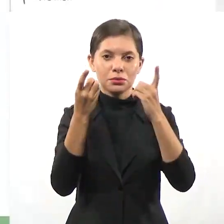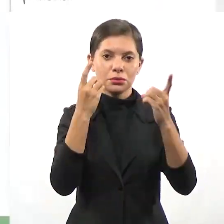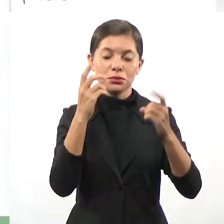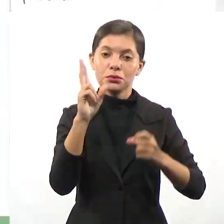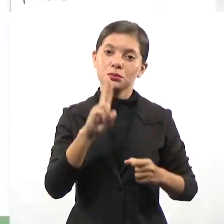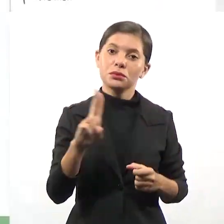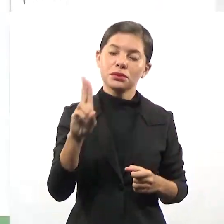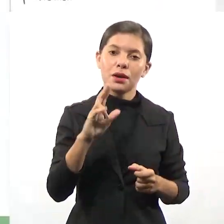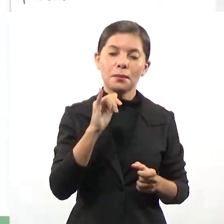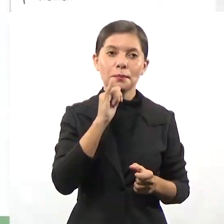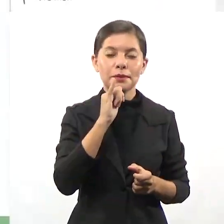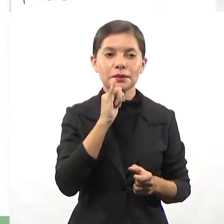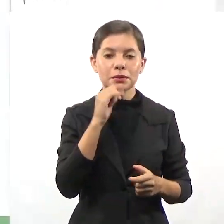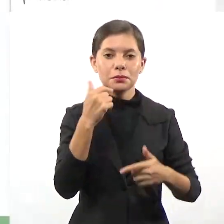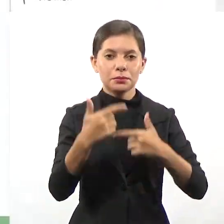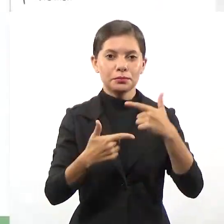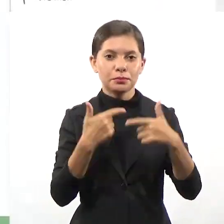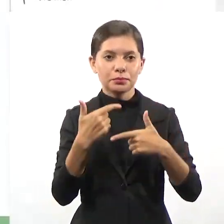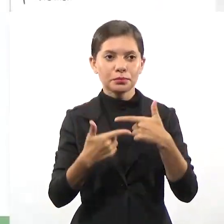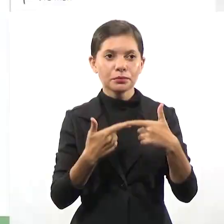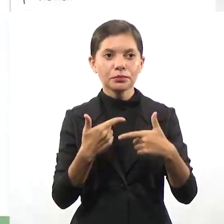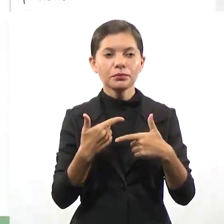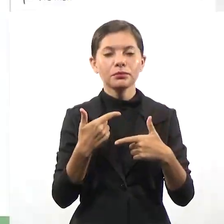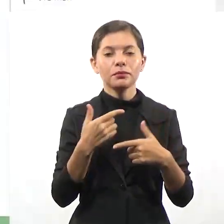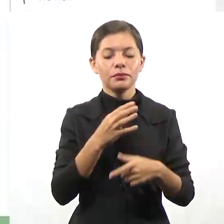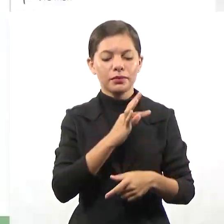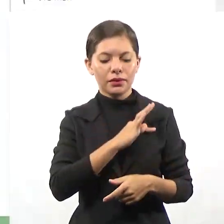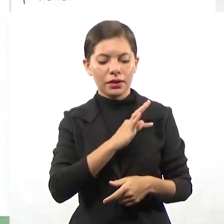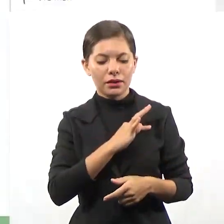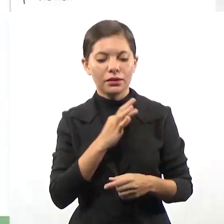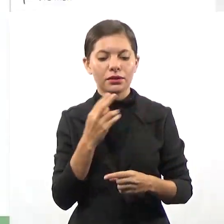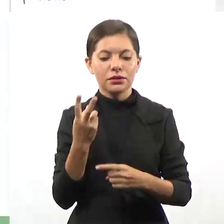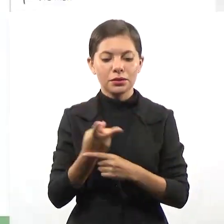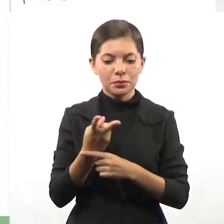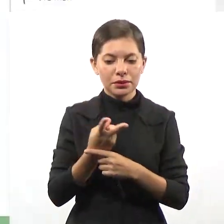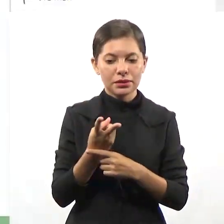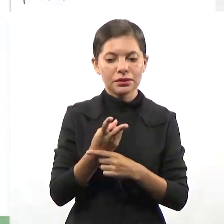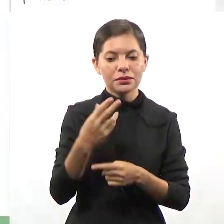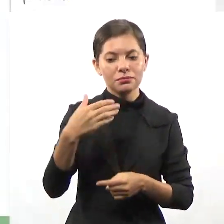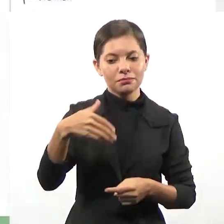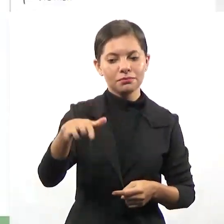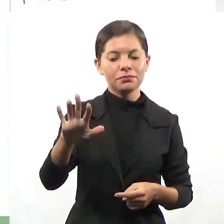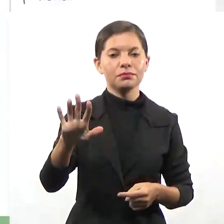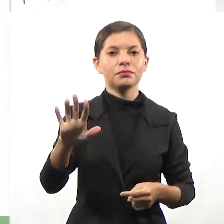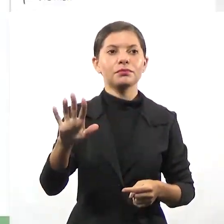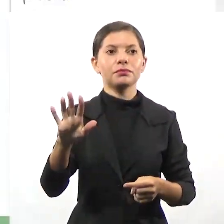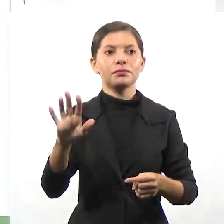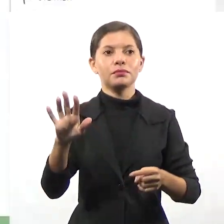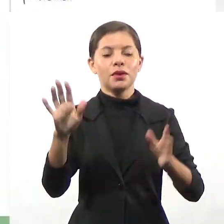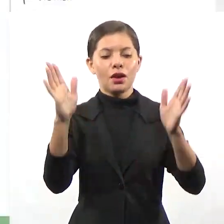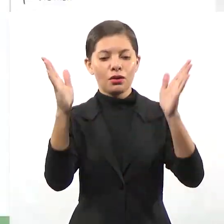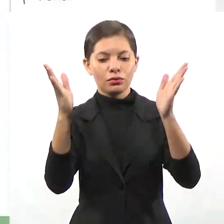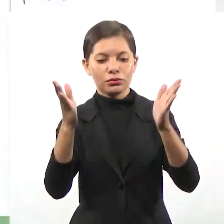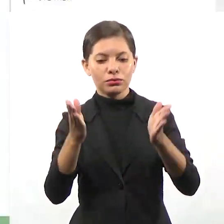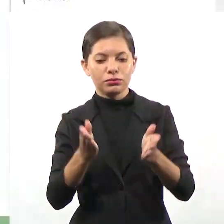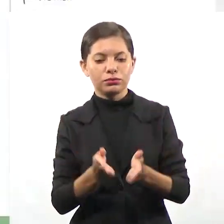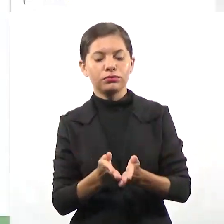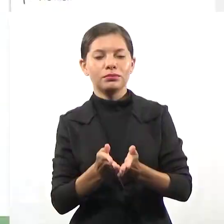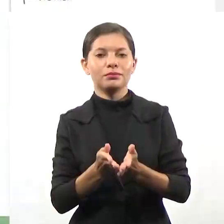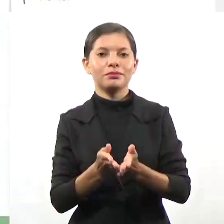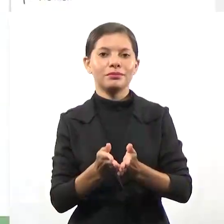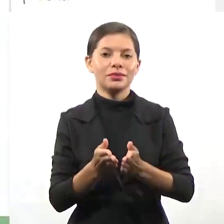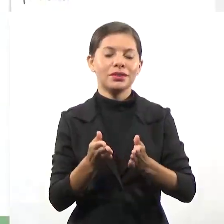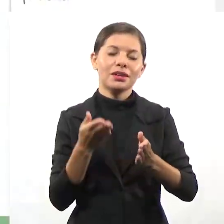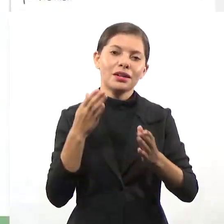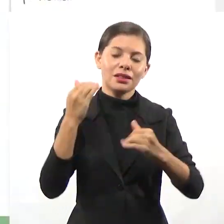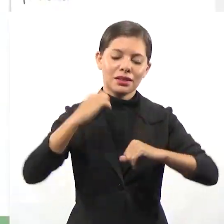realizar filtros nessa base de dados. Então, digamos, olha, eu quero ler somente os artigos escritos nos